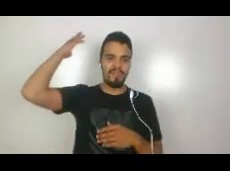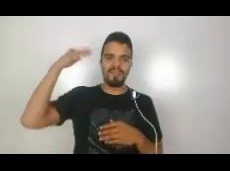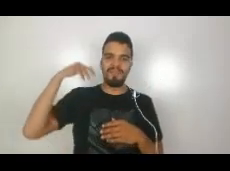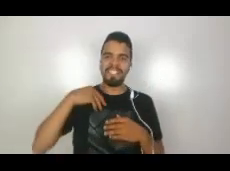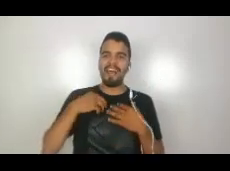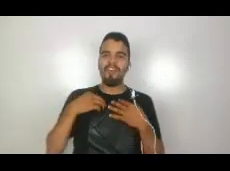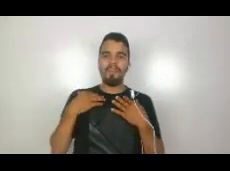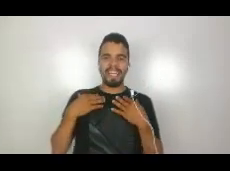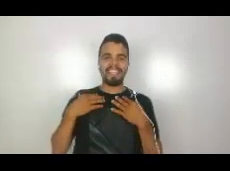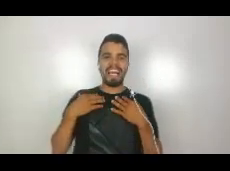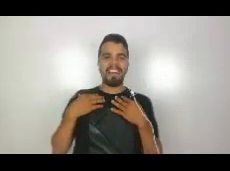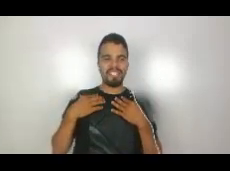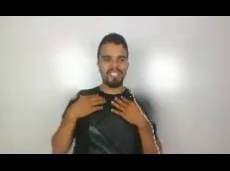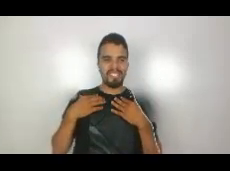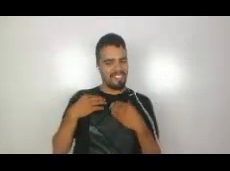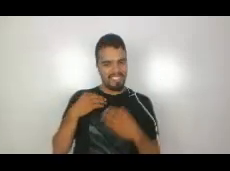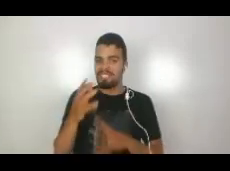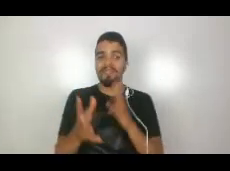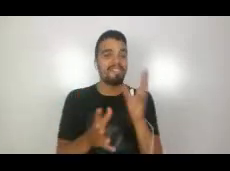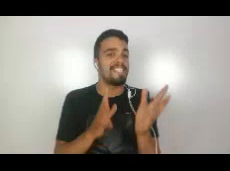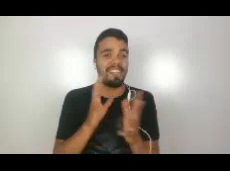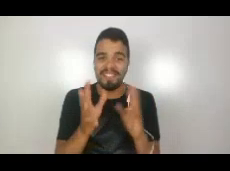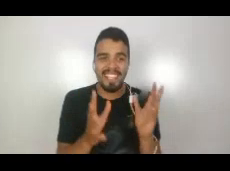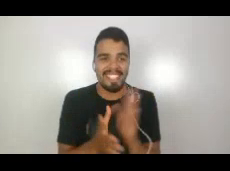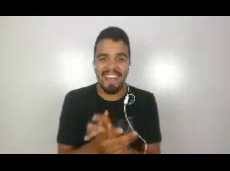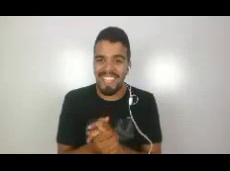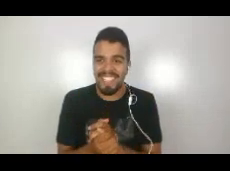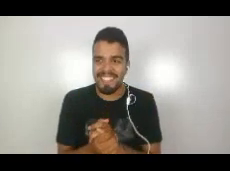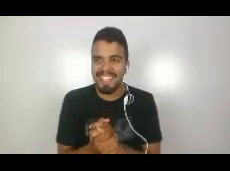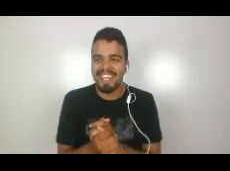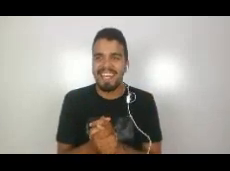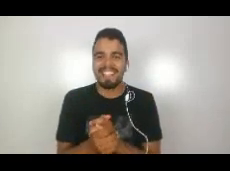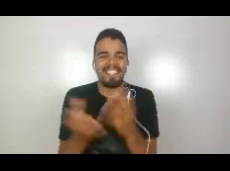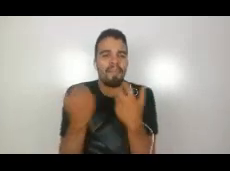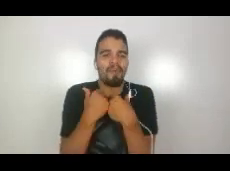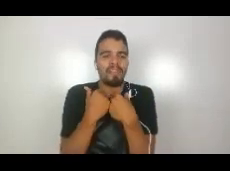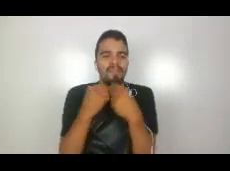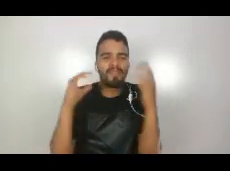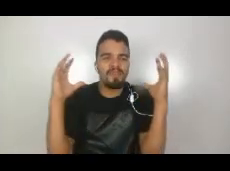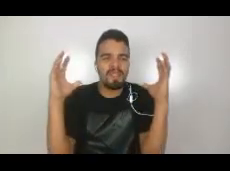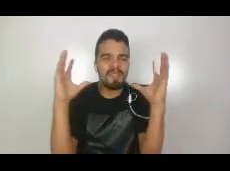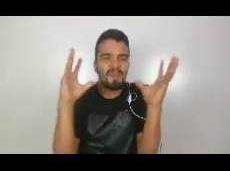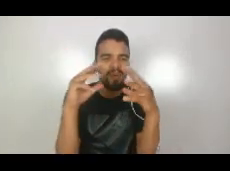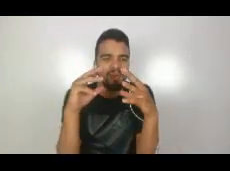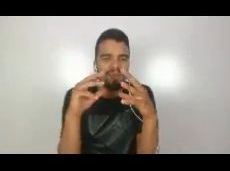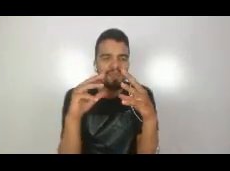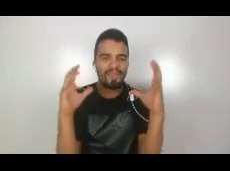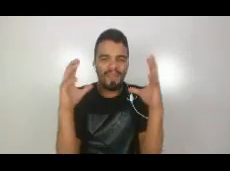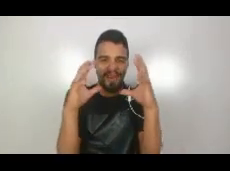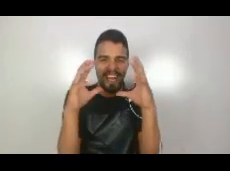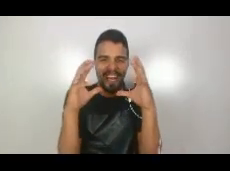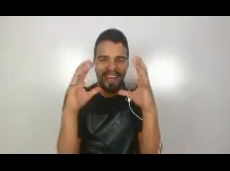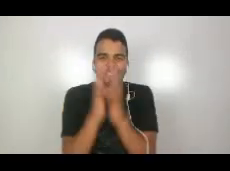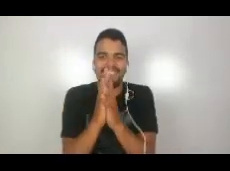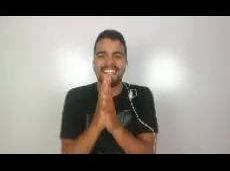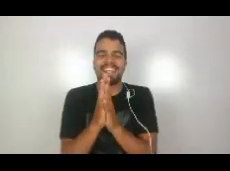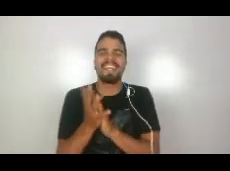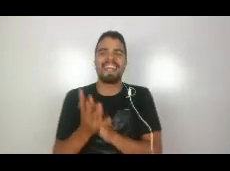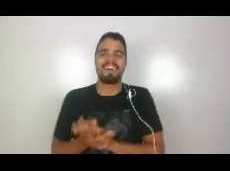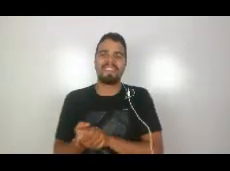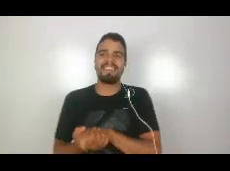o fundo e a roupa que ele estava vestindo. Então a gente não conseguia visualizar mesmo, né? Às vezes era pouca luz, muito escuro o